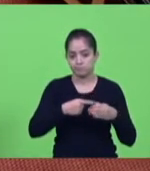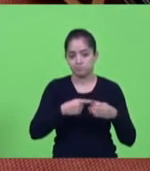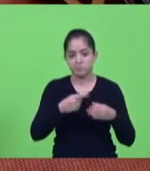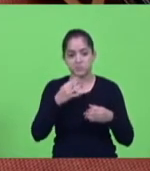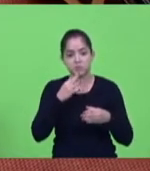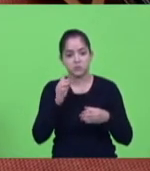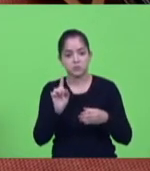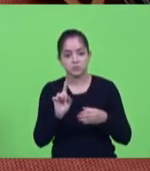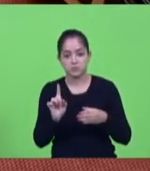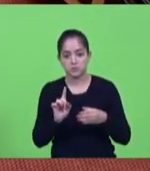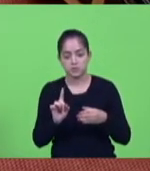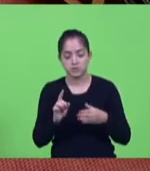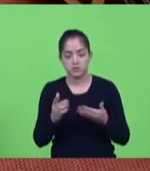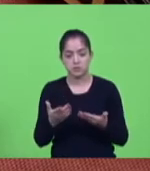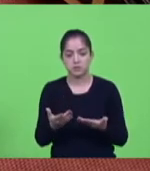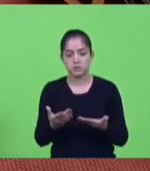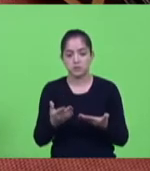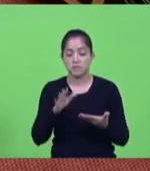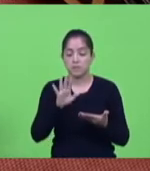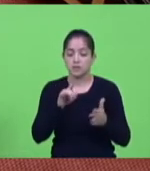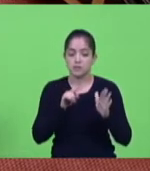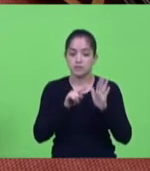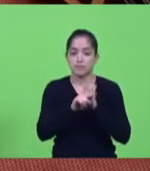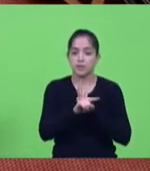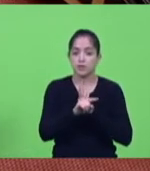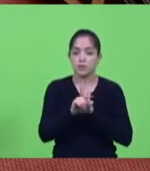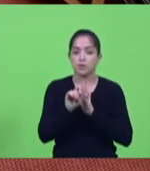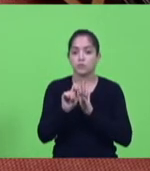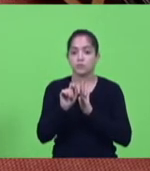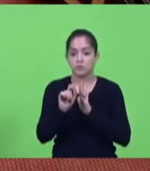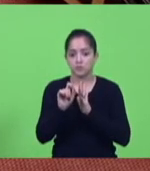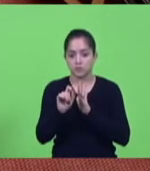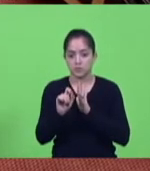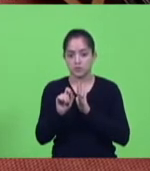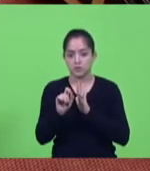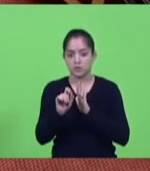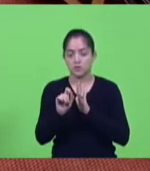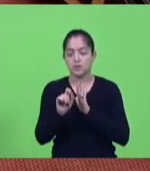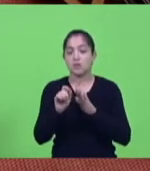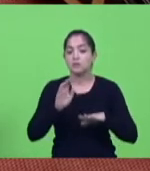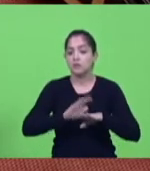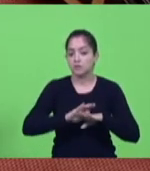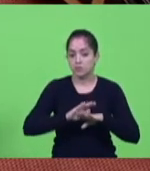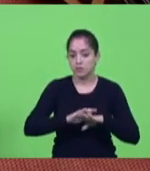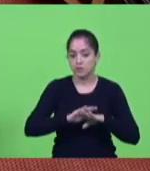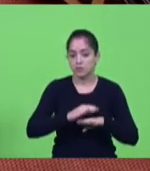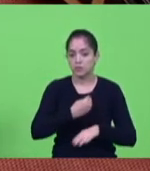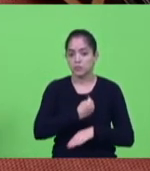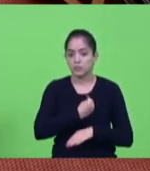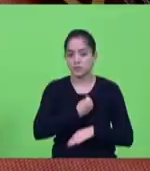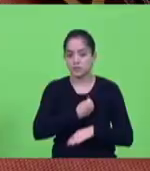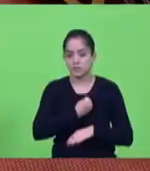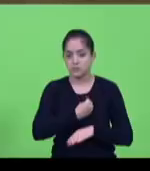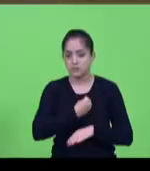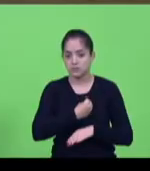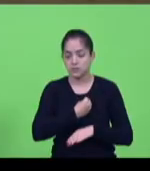conhecimento. A pergunta que eu faço é se tem um relator presente que pudesse dar pelo